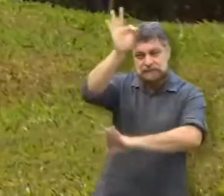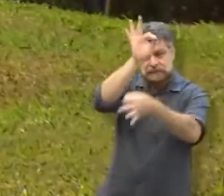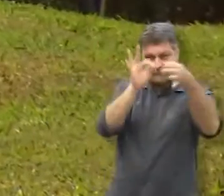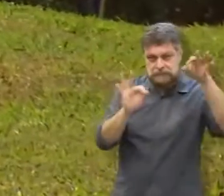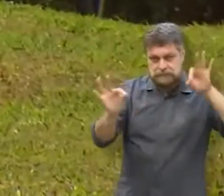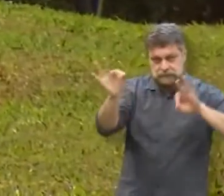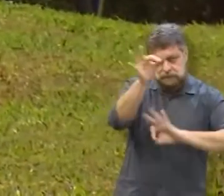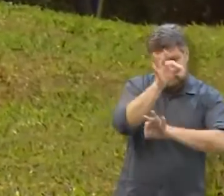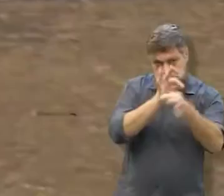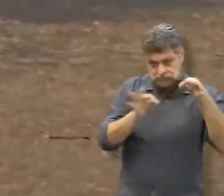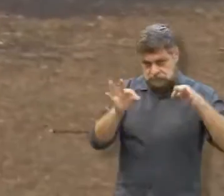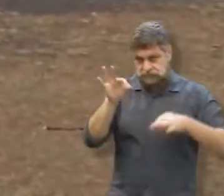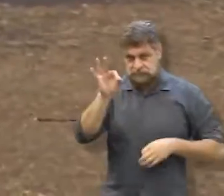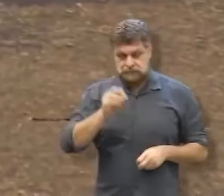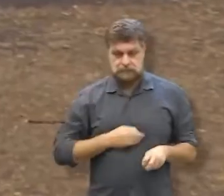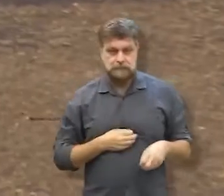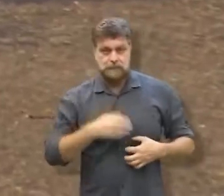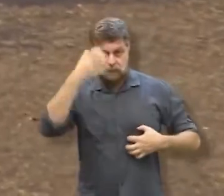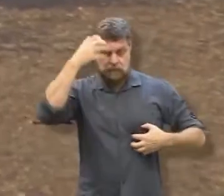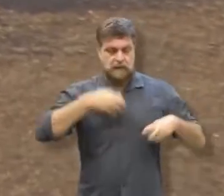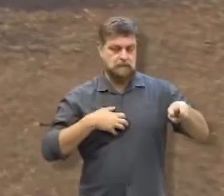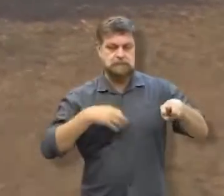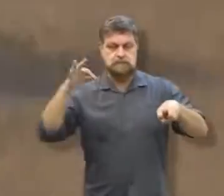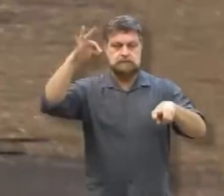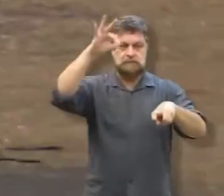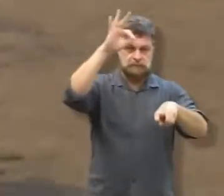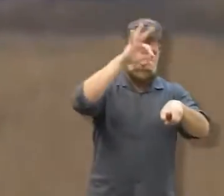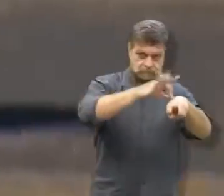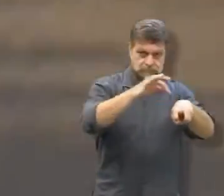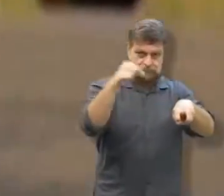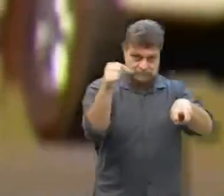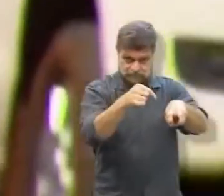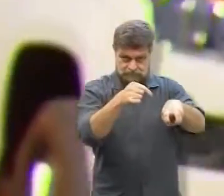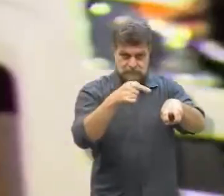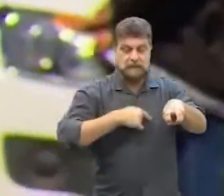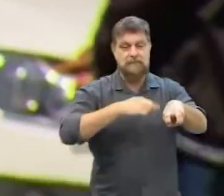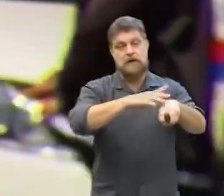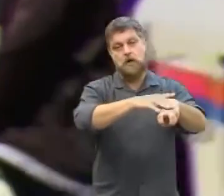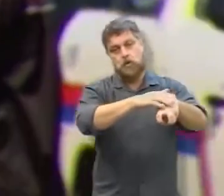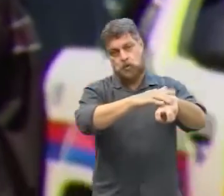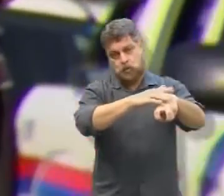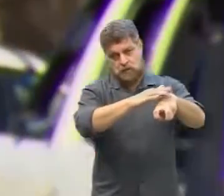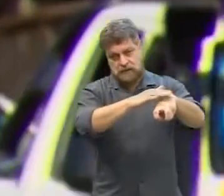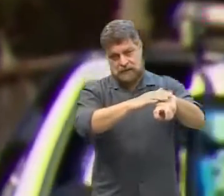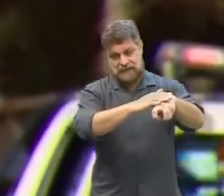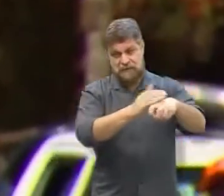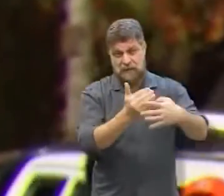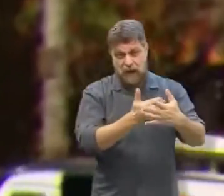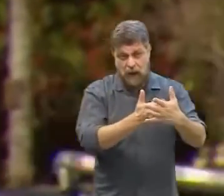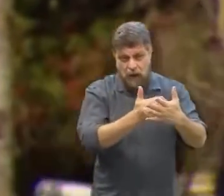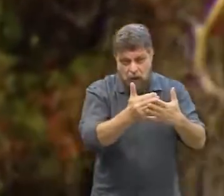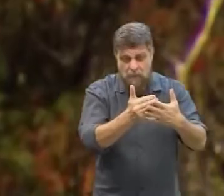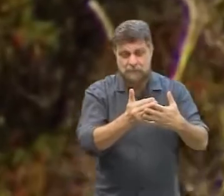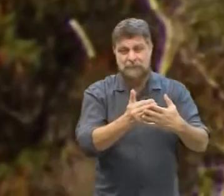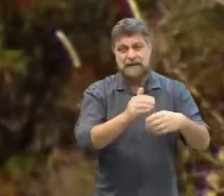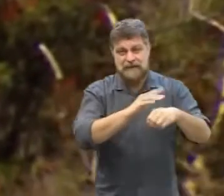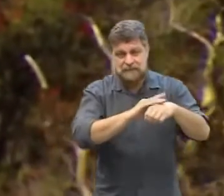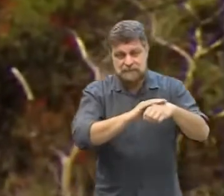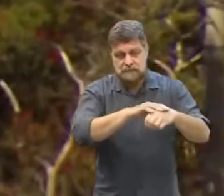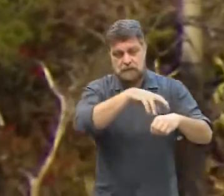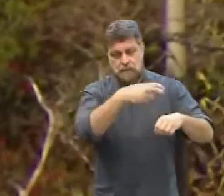por mosquitos. Esses mosquitos, eles picam os macacos que adoecem. Quando eles começam